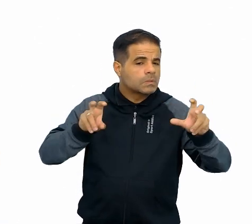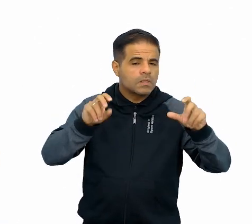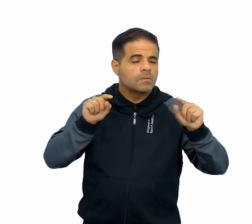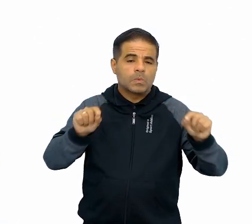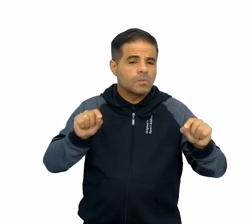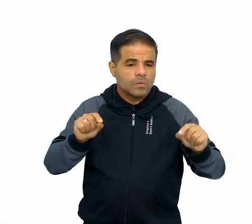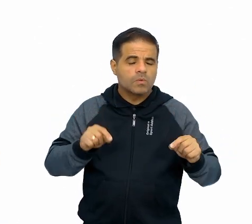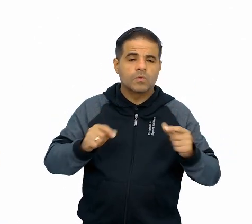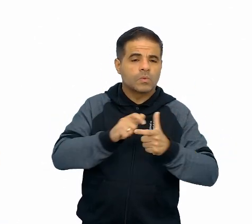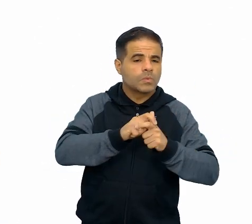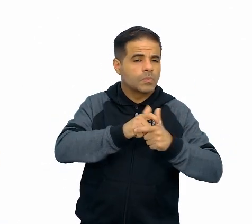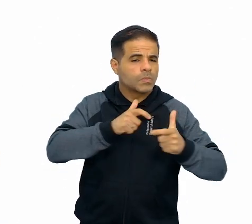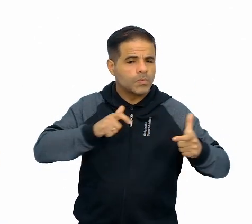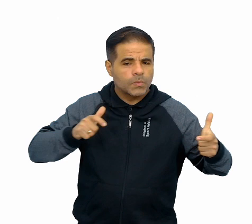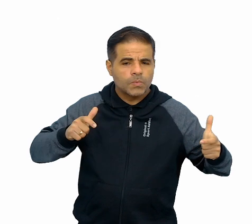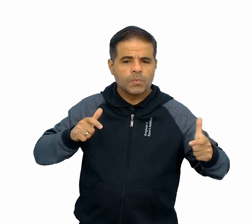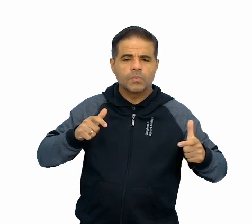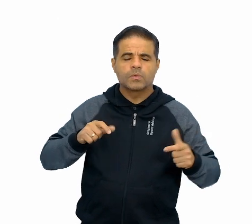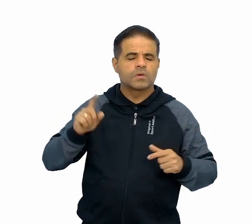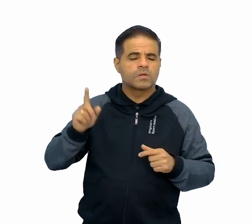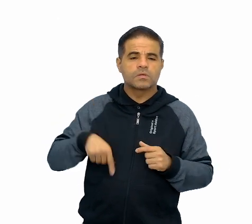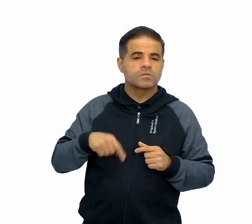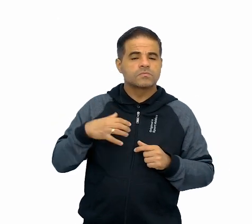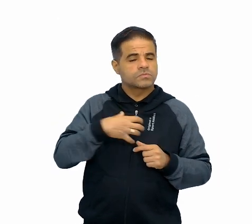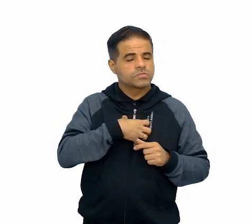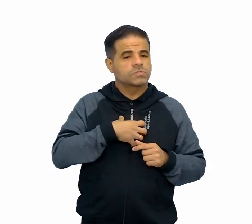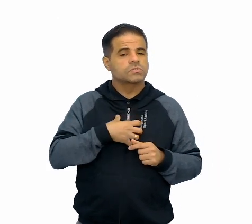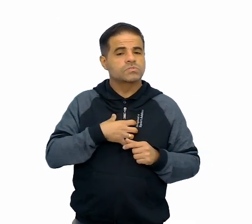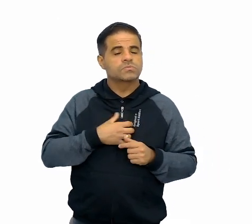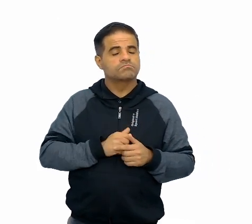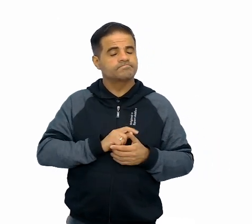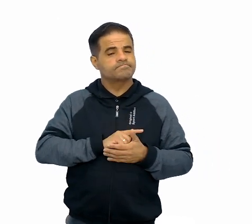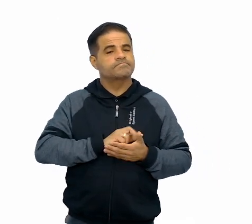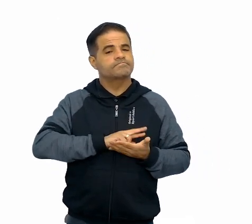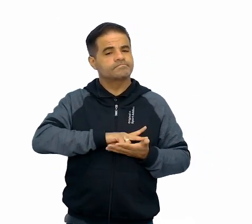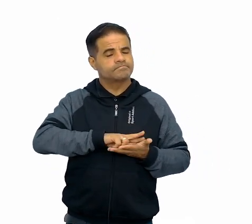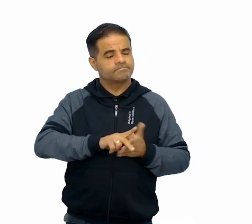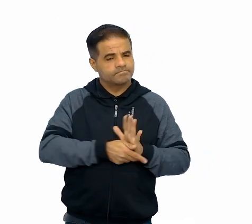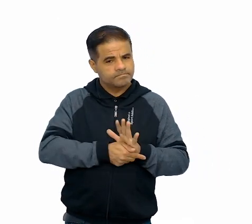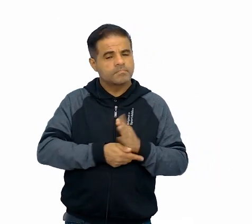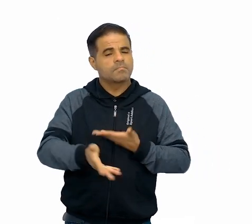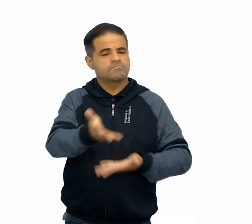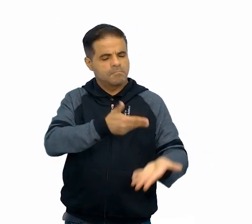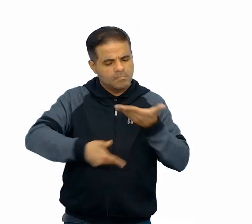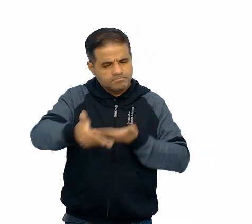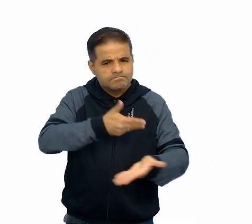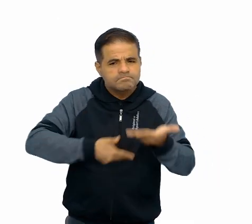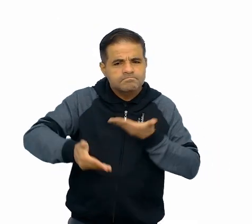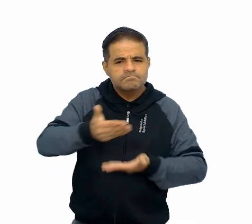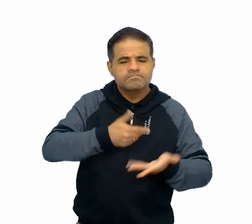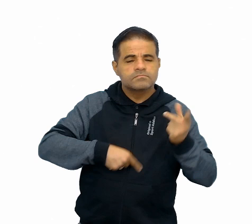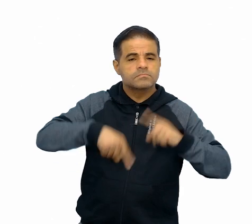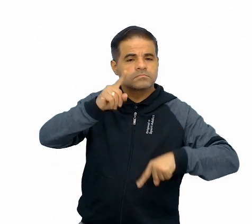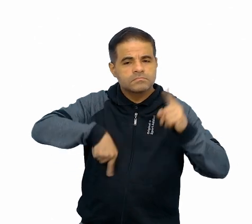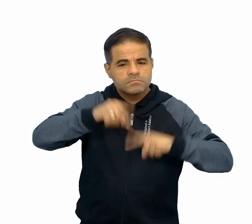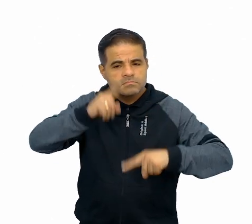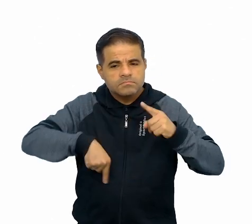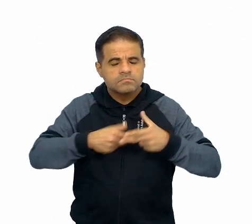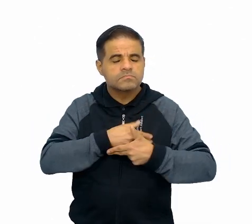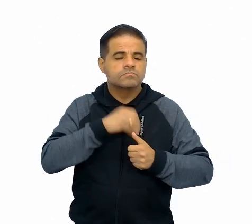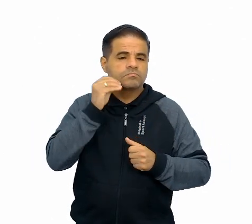assunto, a estrutura composicional e o estilo do gênero, está relacionada ao objeto